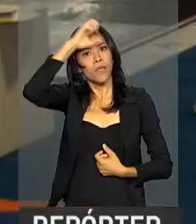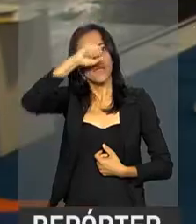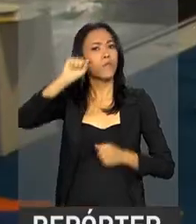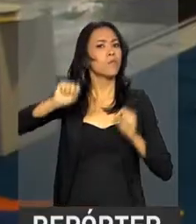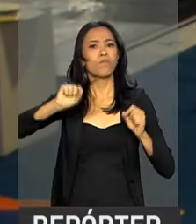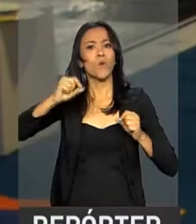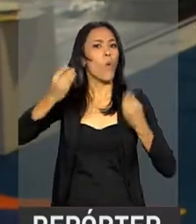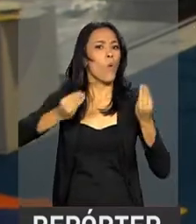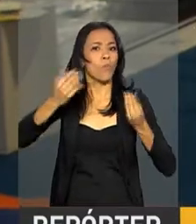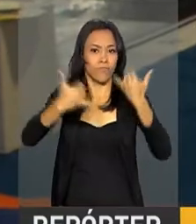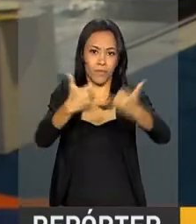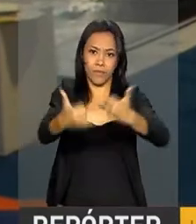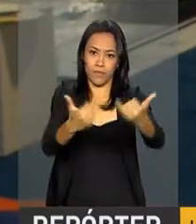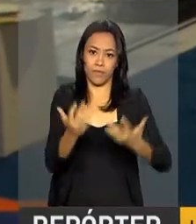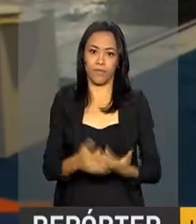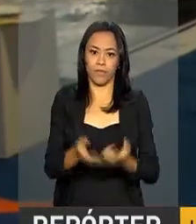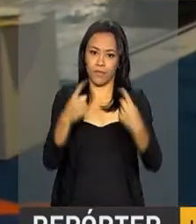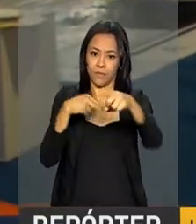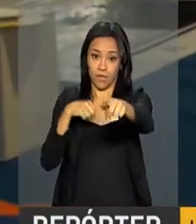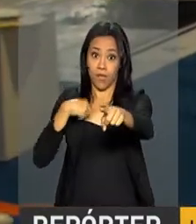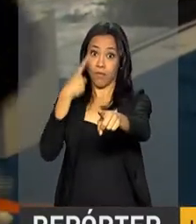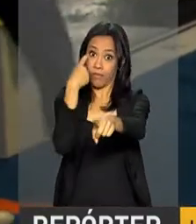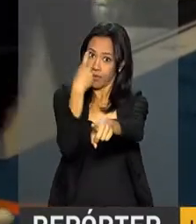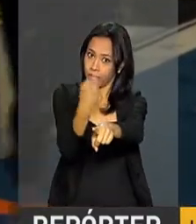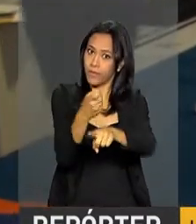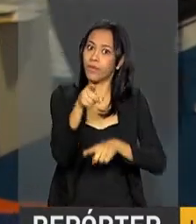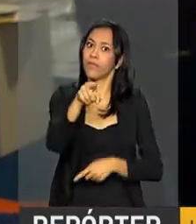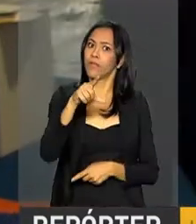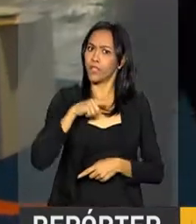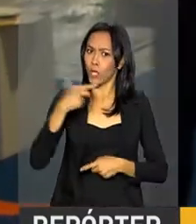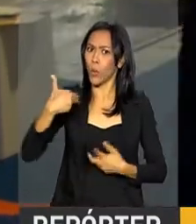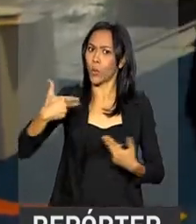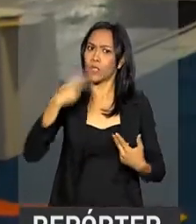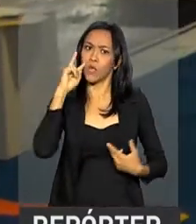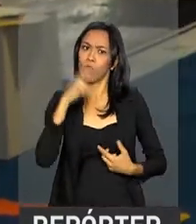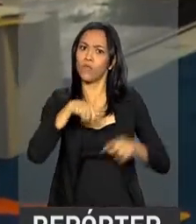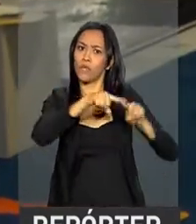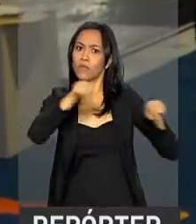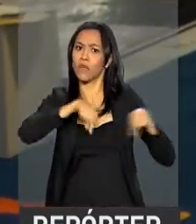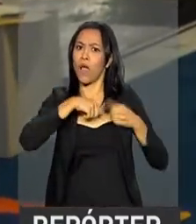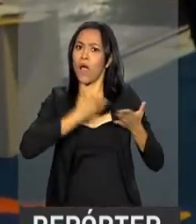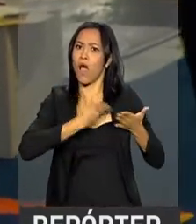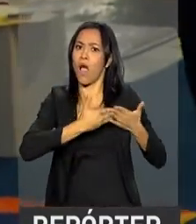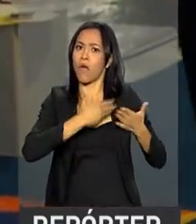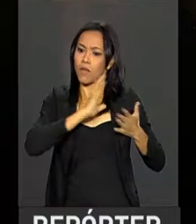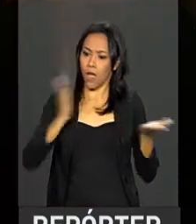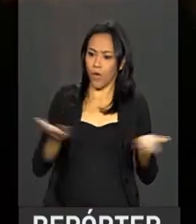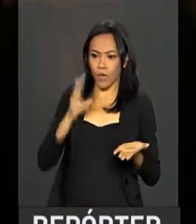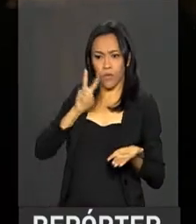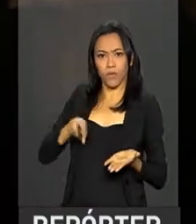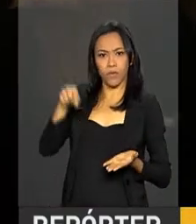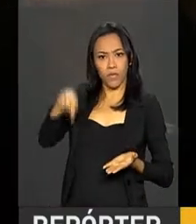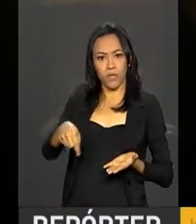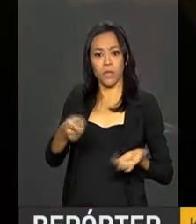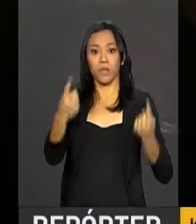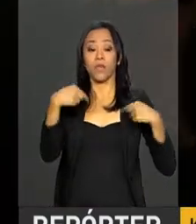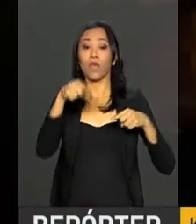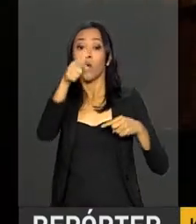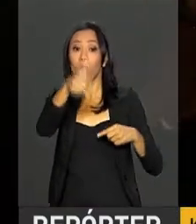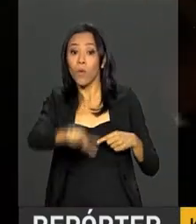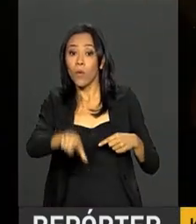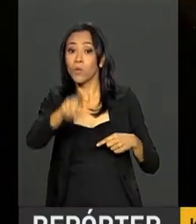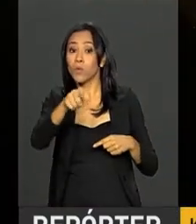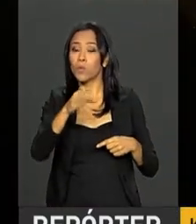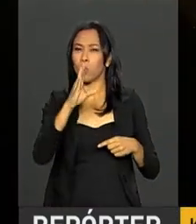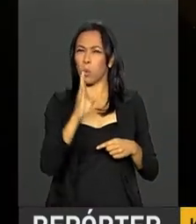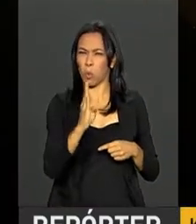brincando. Interessante, tipo, tem muita coisa que eu vi em sala de aula, que eu tô vendo aqui também. Nesse negócio aí